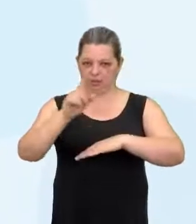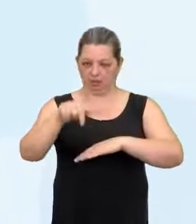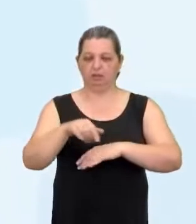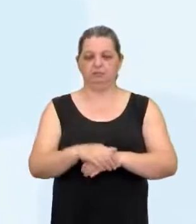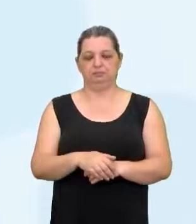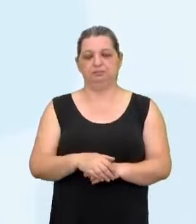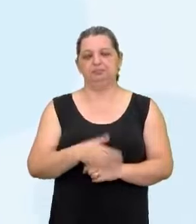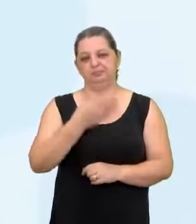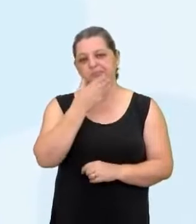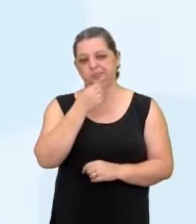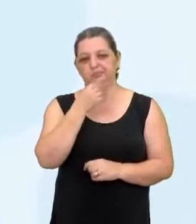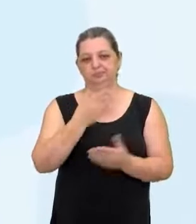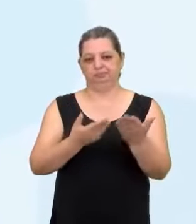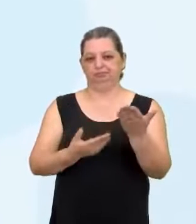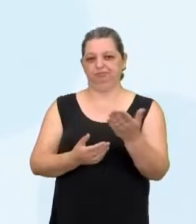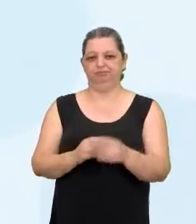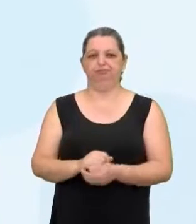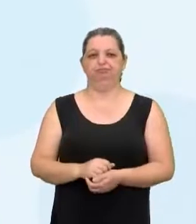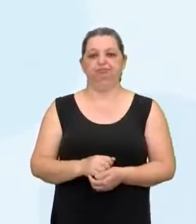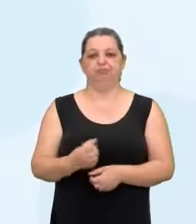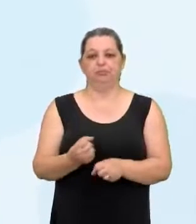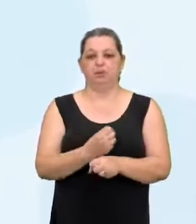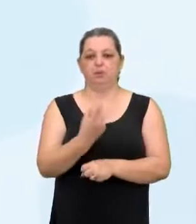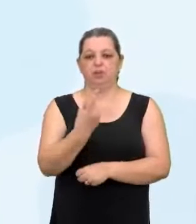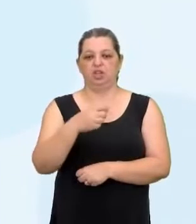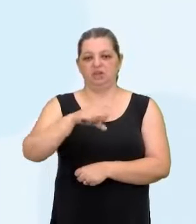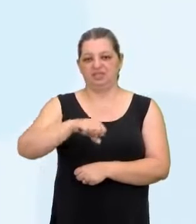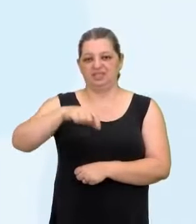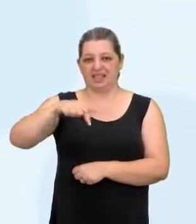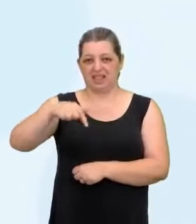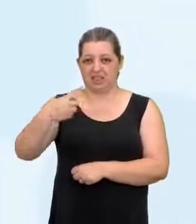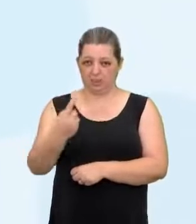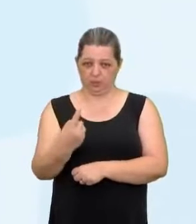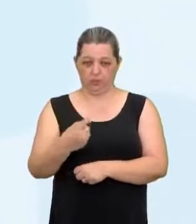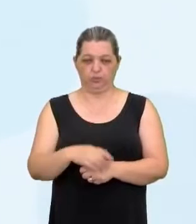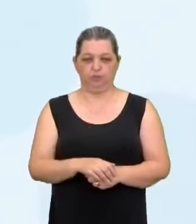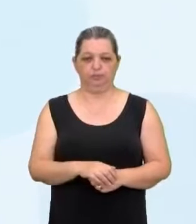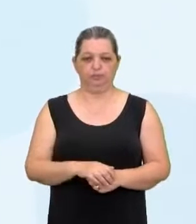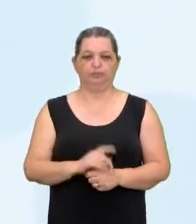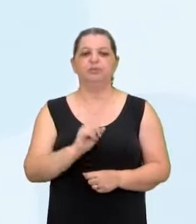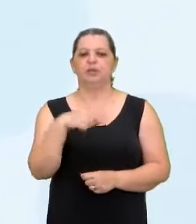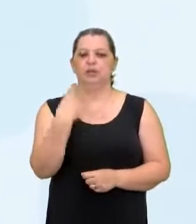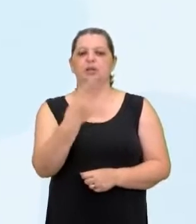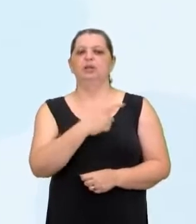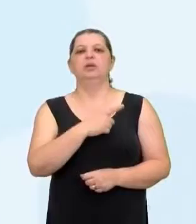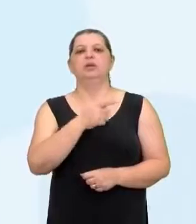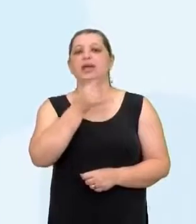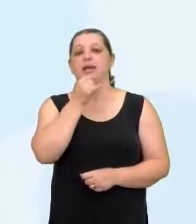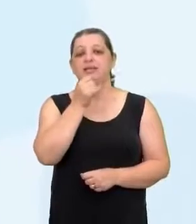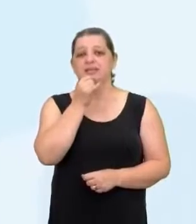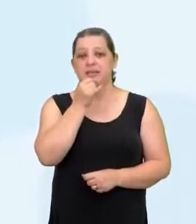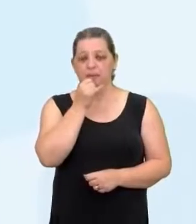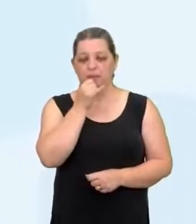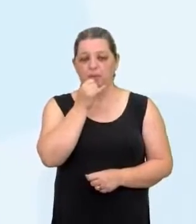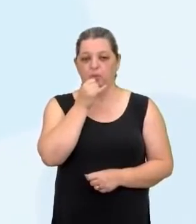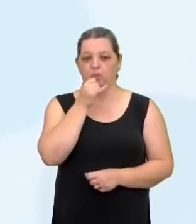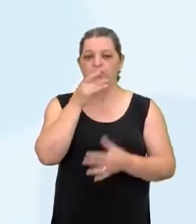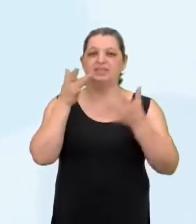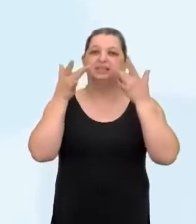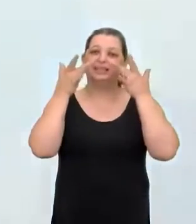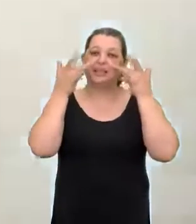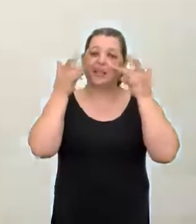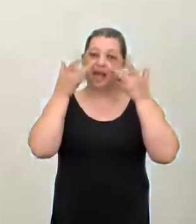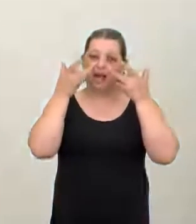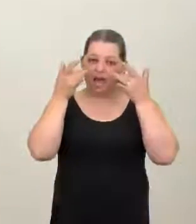Aí o Nelson Rodrigues, em 71. E agora nós teremos aqui um exemplo de